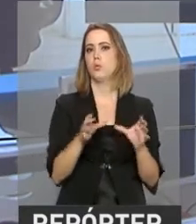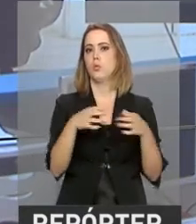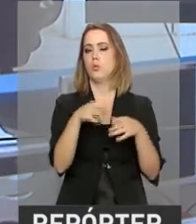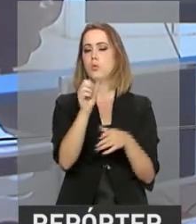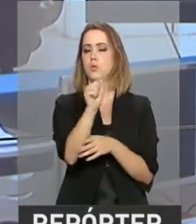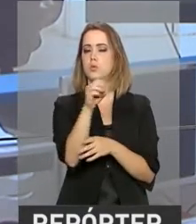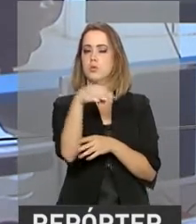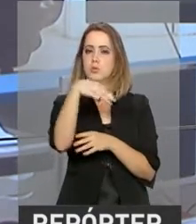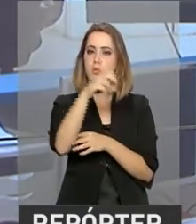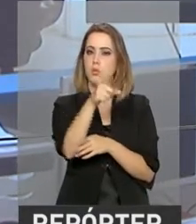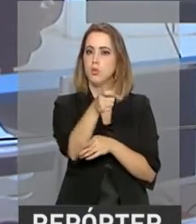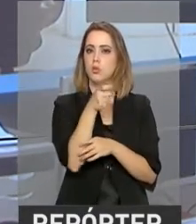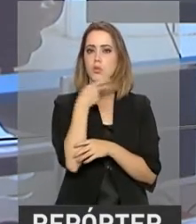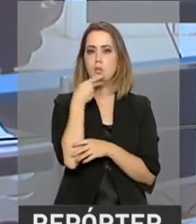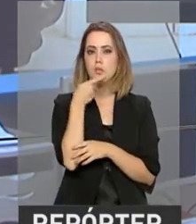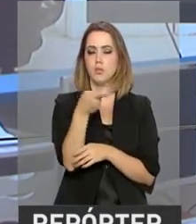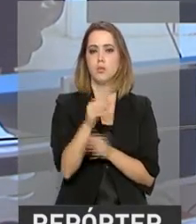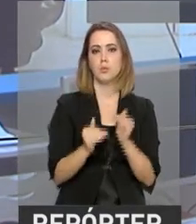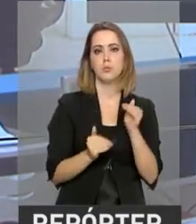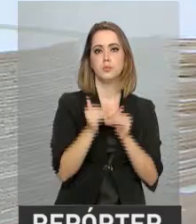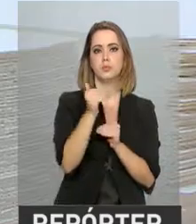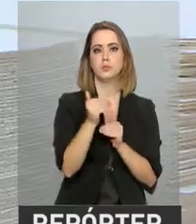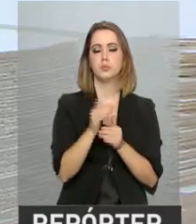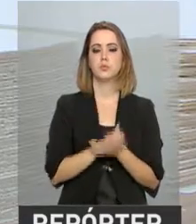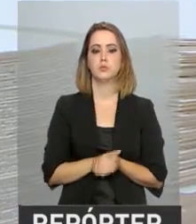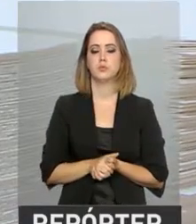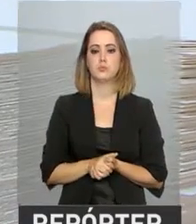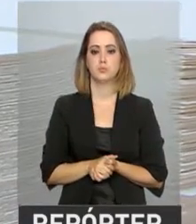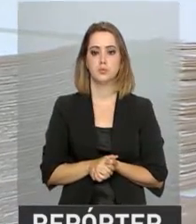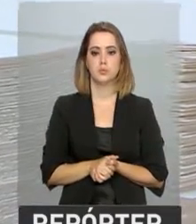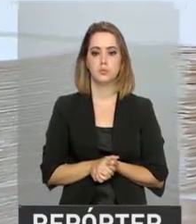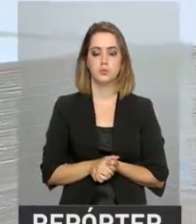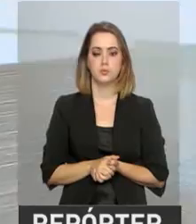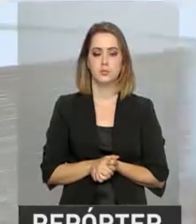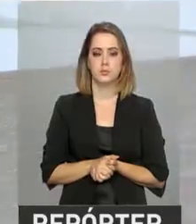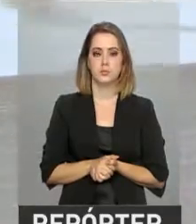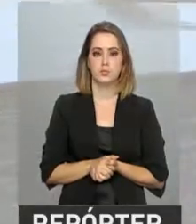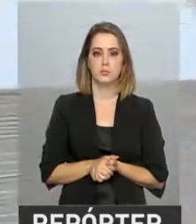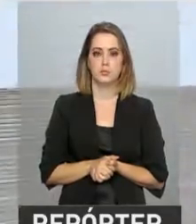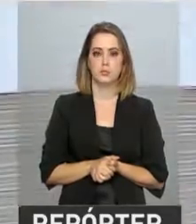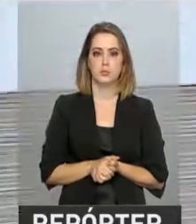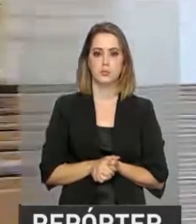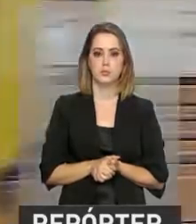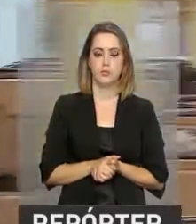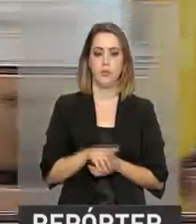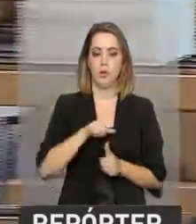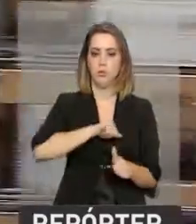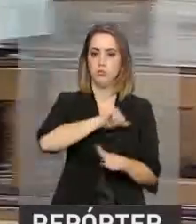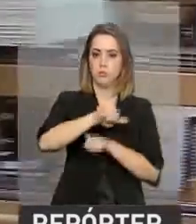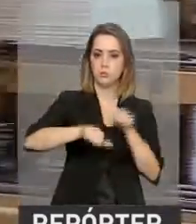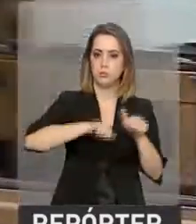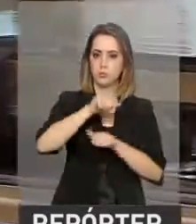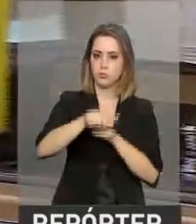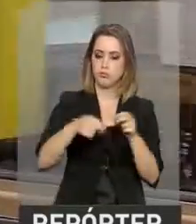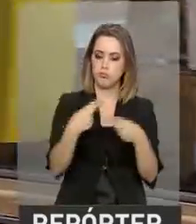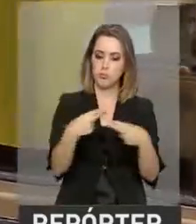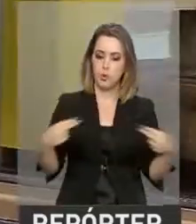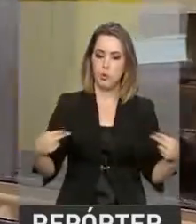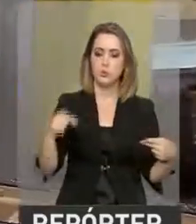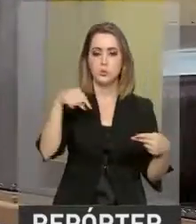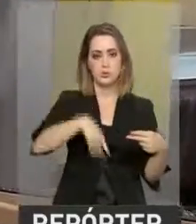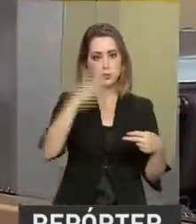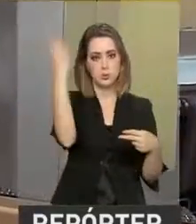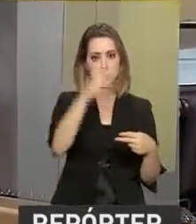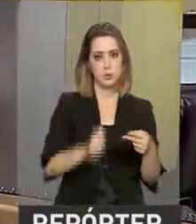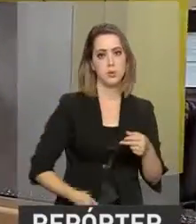da alíquota para os próximos dois anos tornar o produto brasileiro mais competitivo lá fora